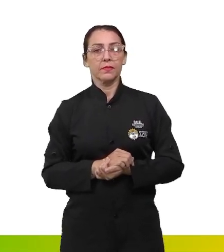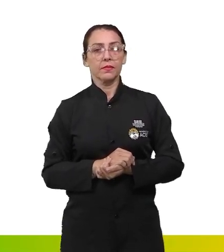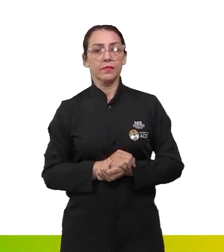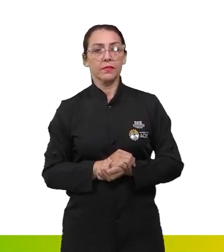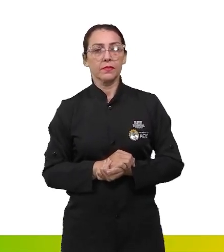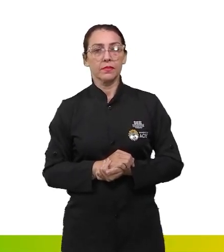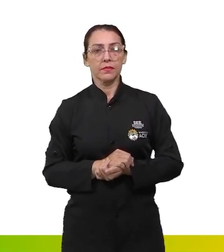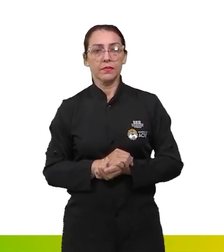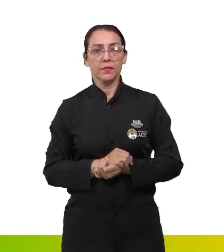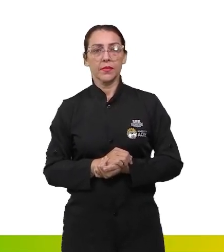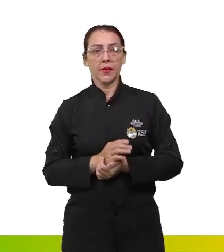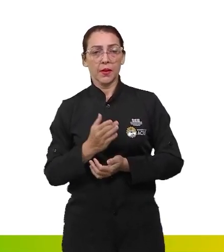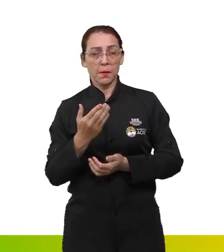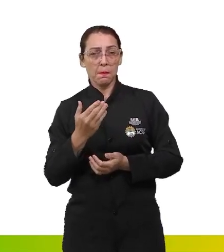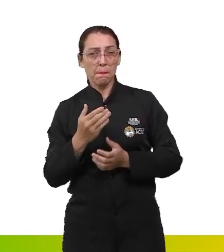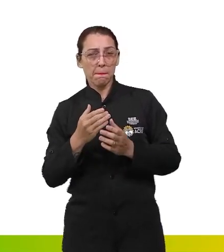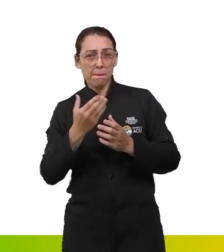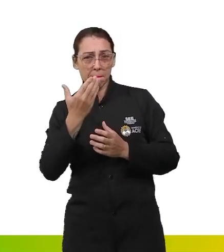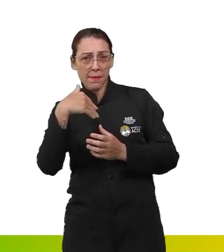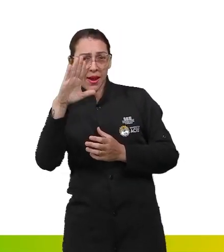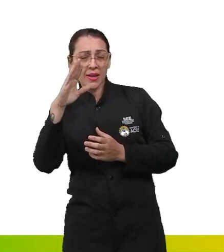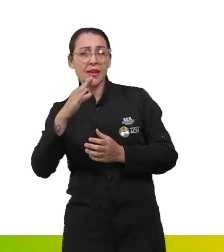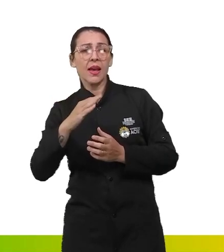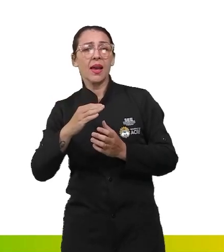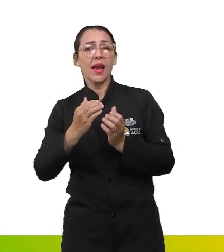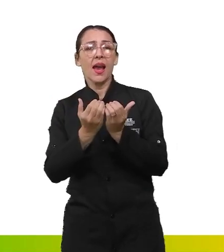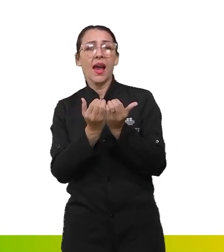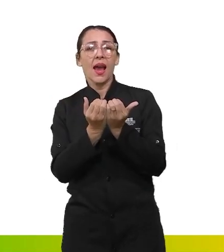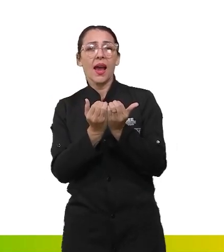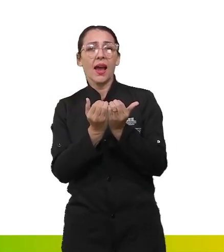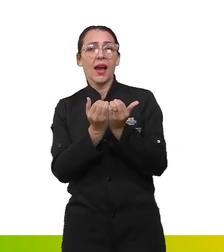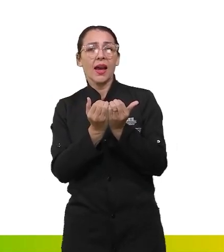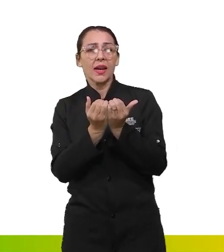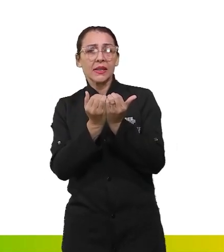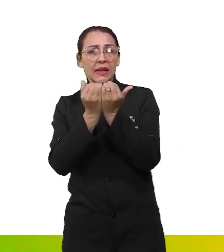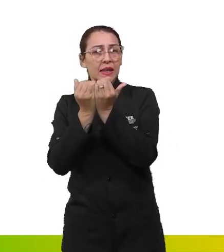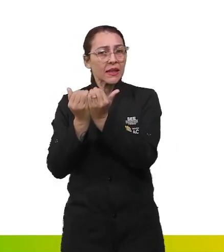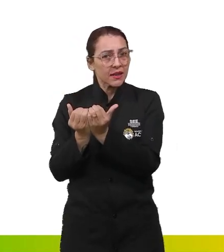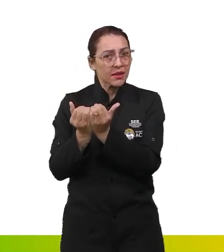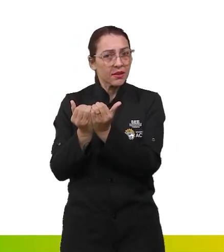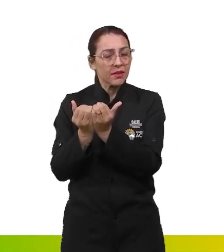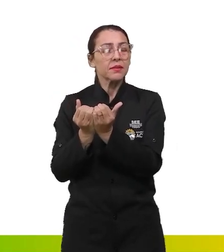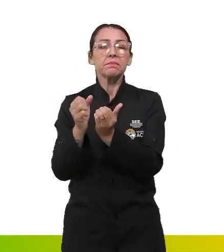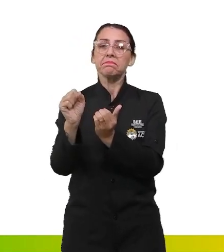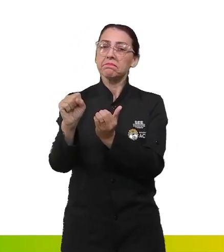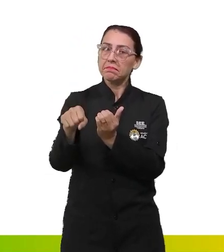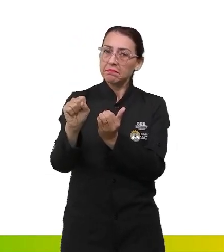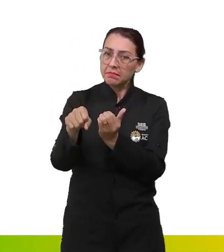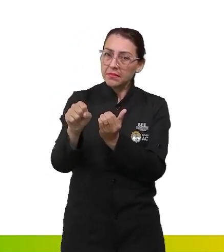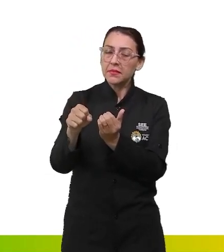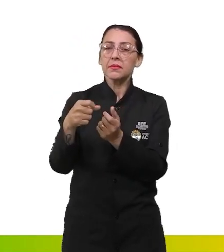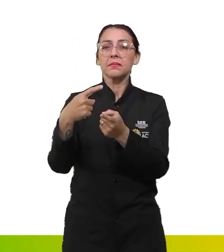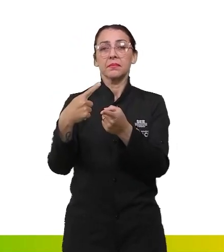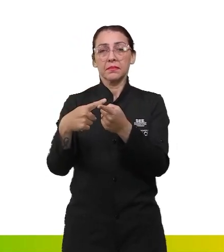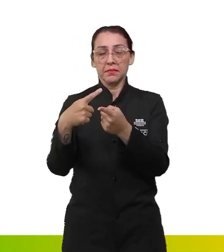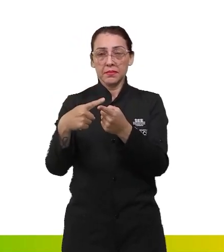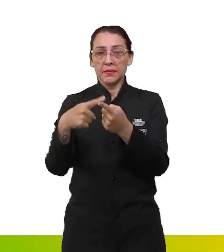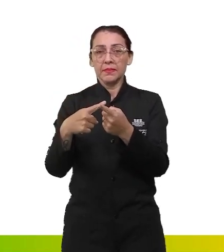E el melón más que la sandía, ou seja, o melão mais que a melancia? Sí, pero las manzanas, ou seja, as